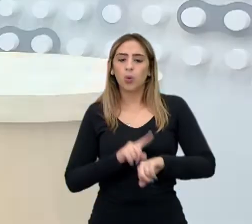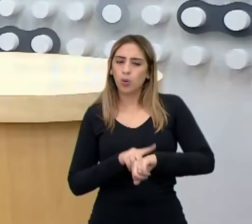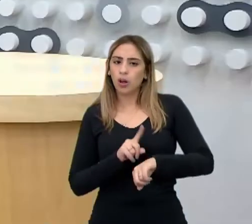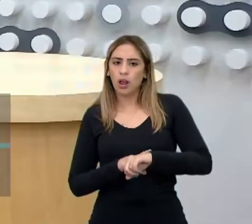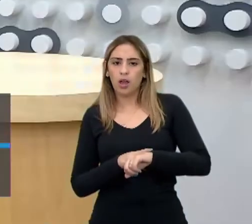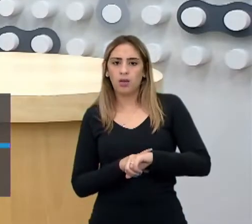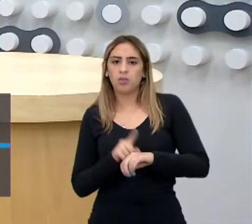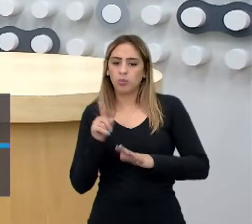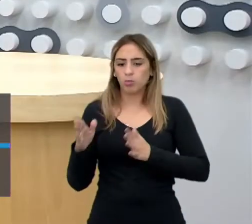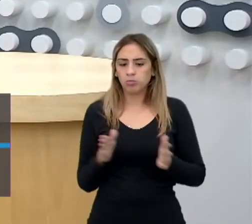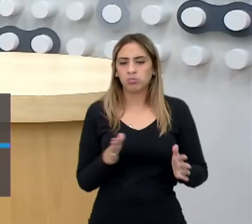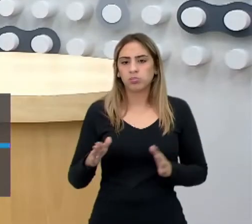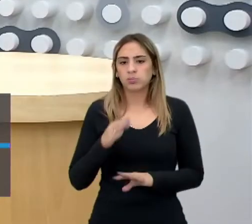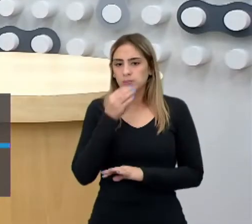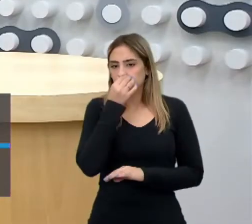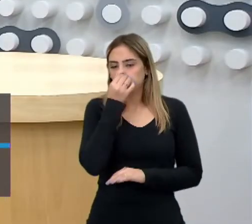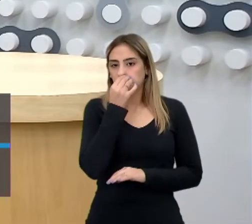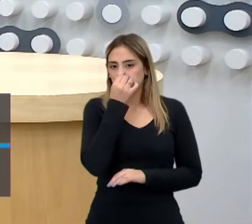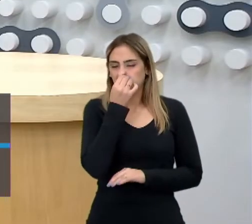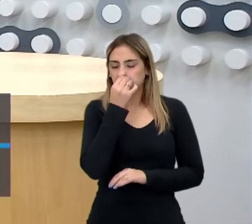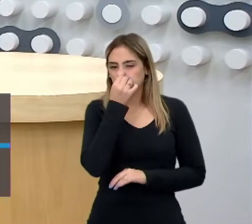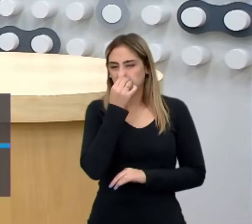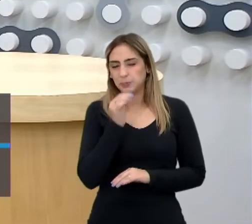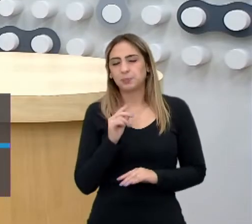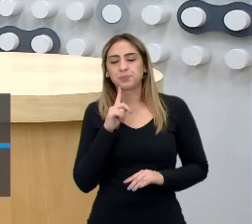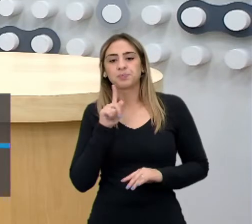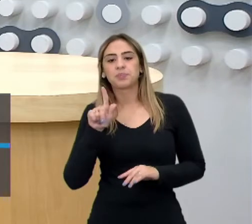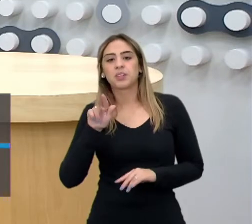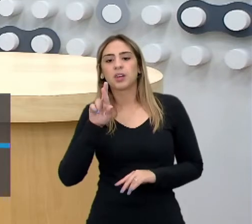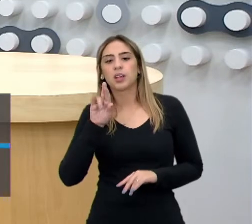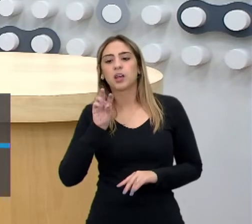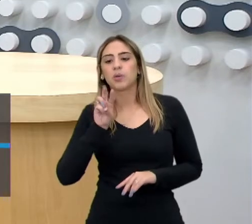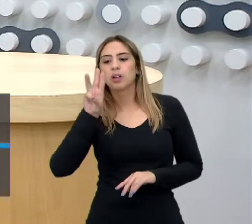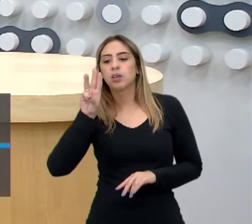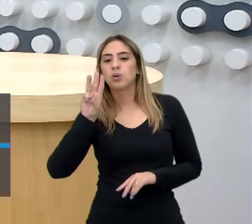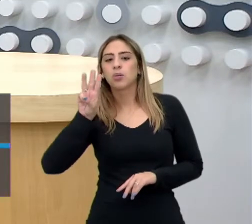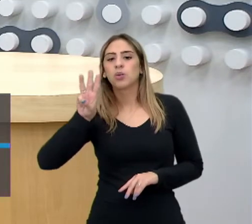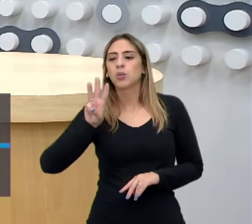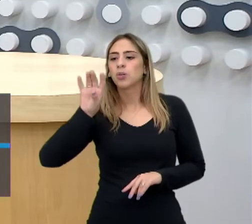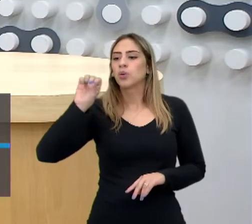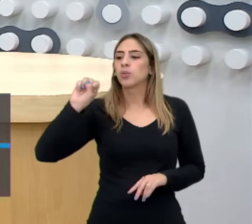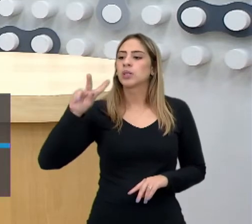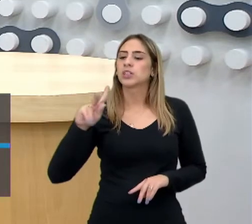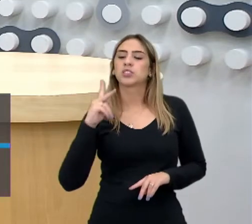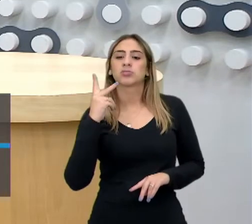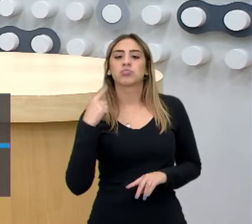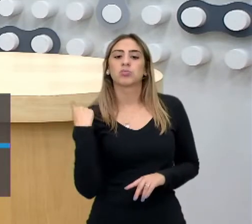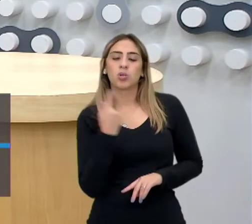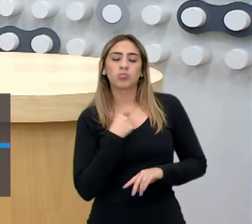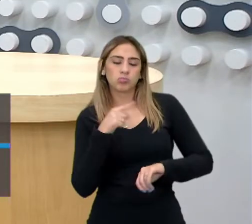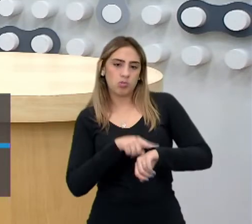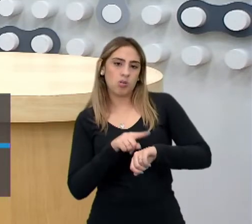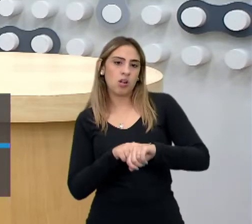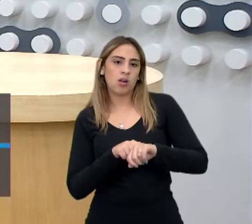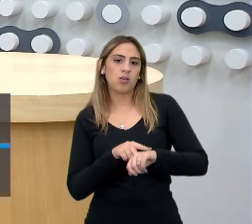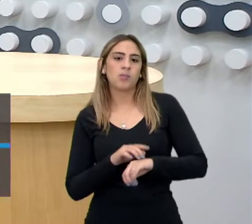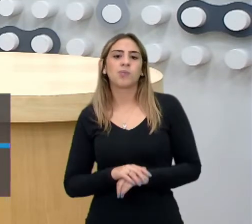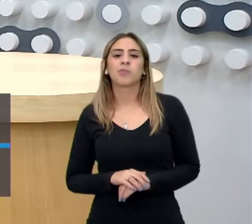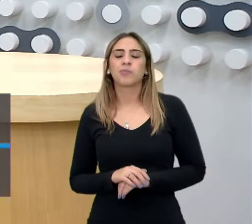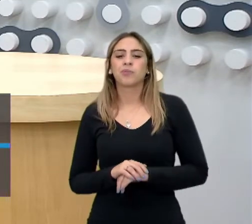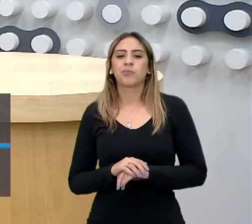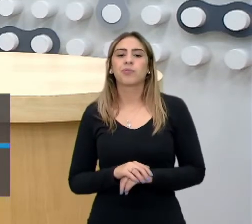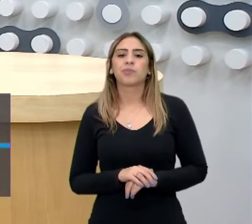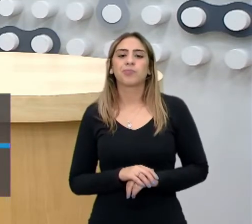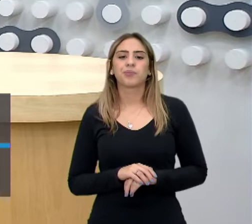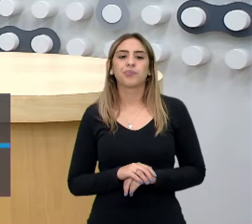o tempo, né, do meridional de Greenwich, né, que é o ponto zero aí do nosso horário, né, que fica lá em